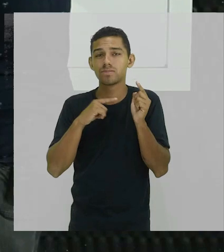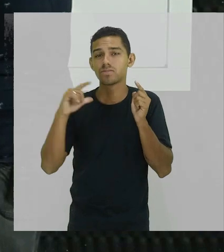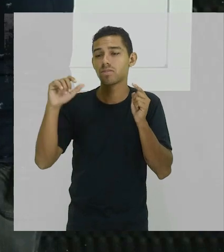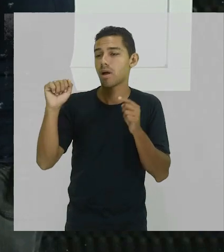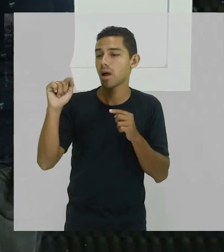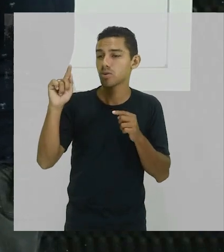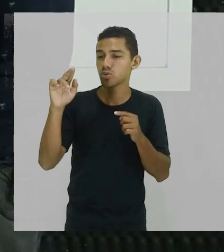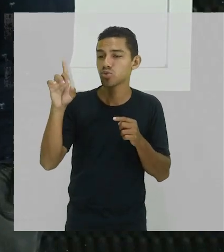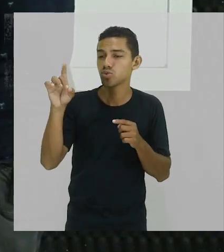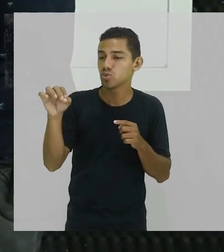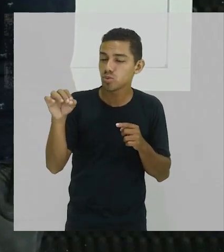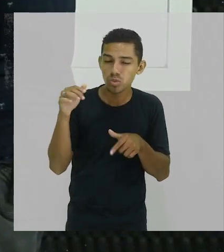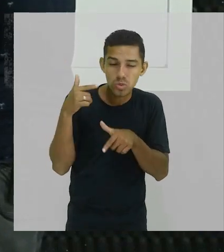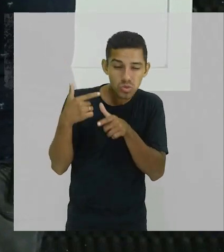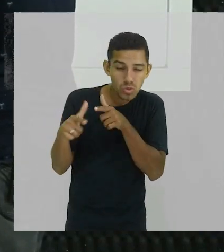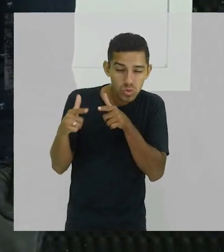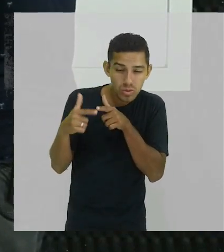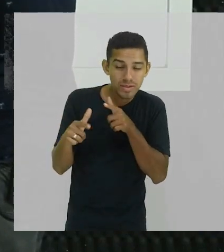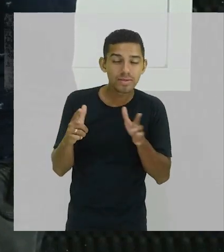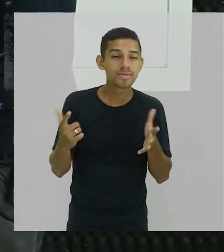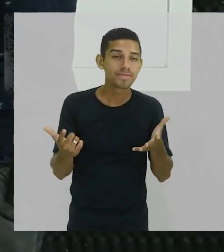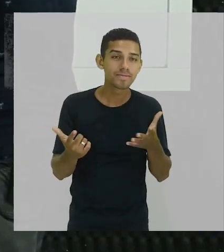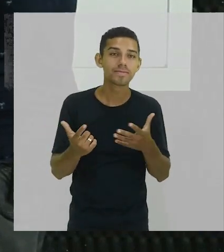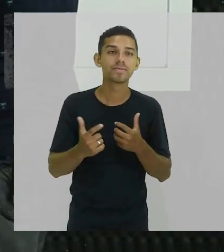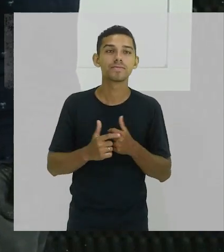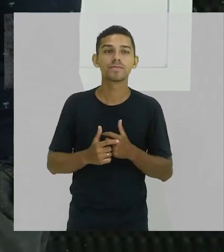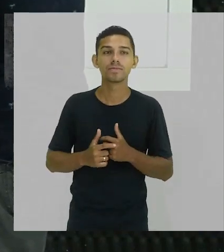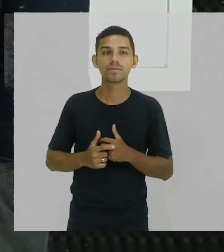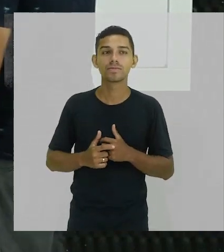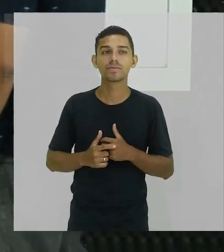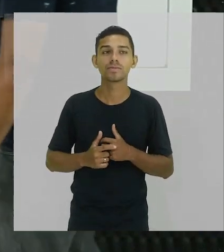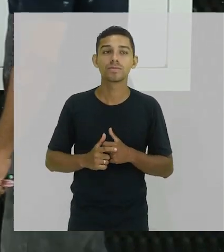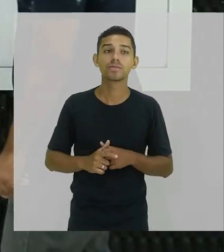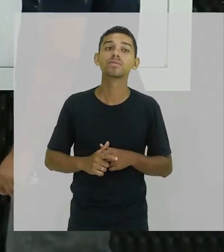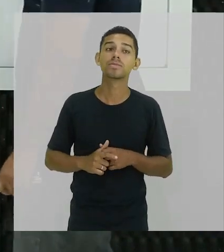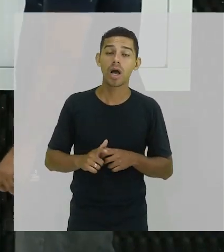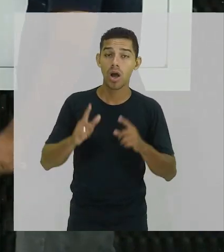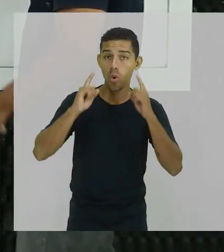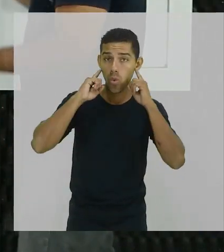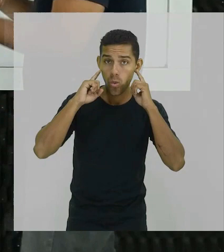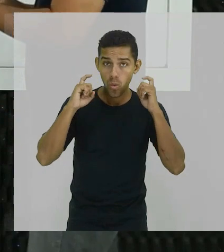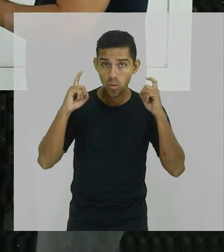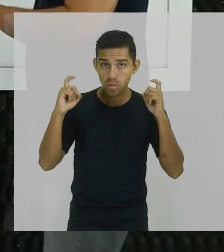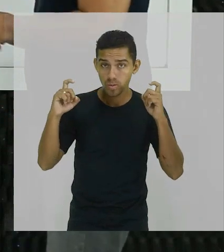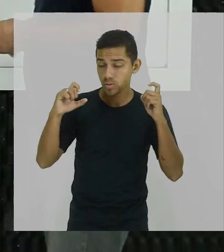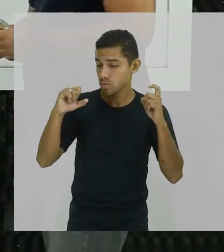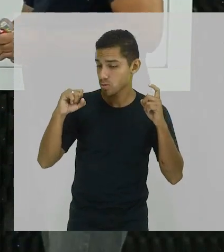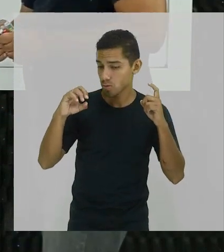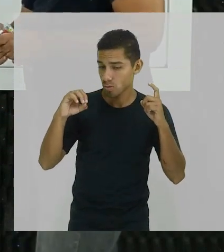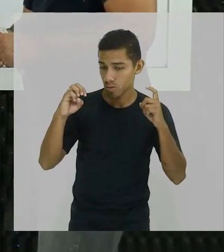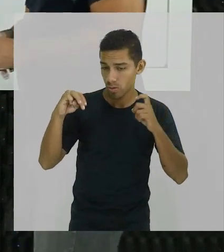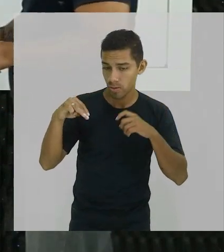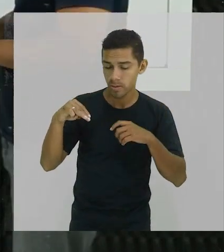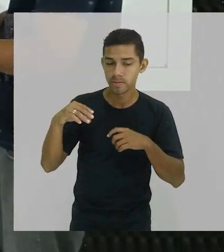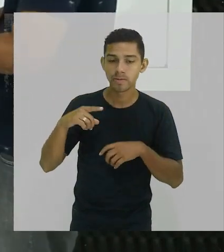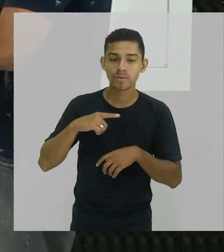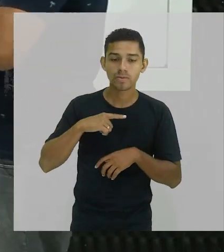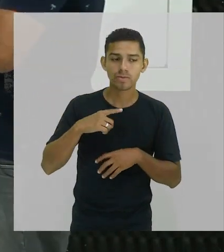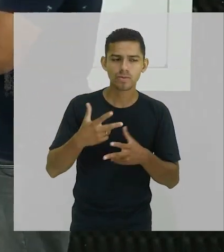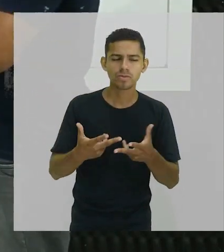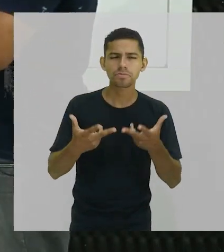som grave e o som agudo. Então, esse som grave e esse som agudo, a gente consegue perceber